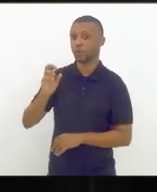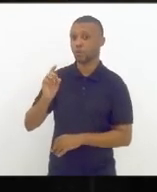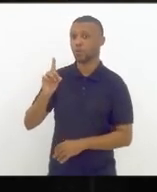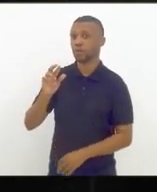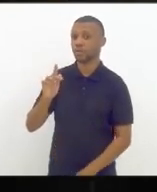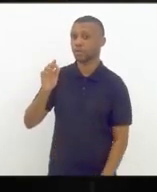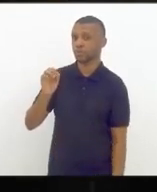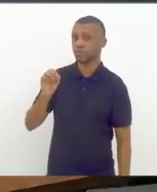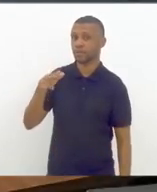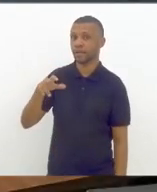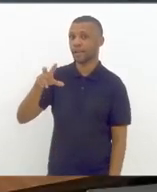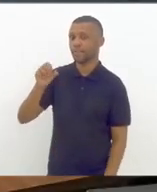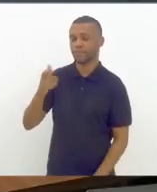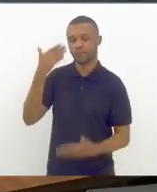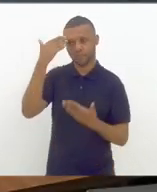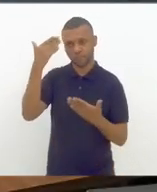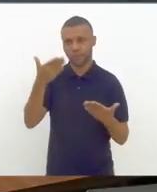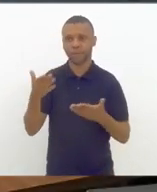obrigado